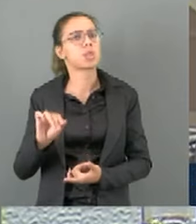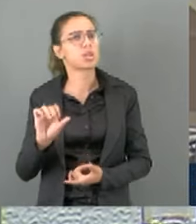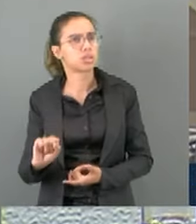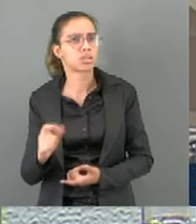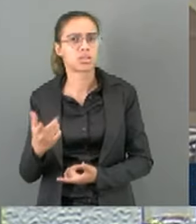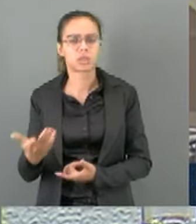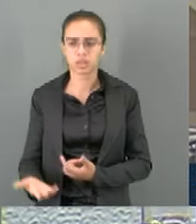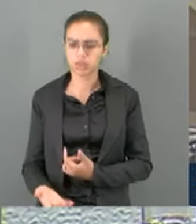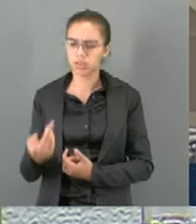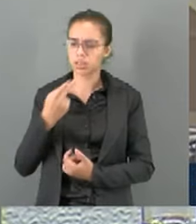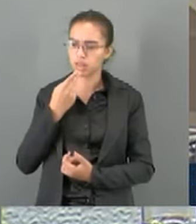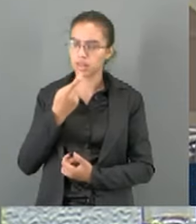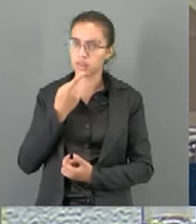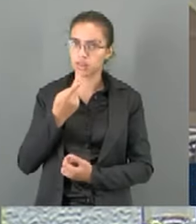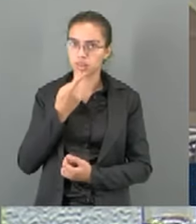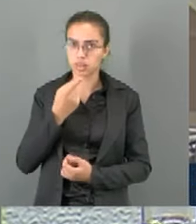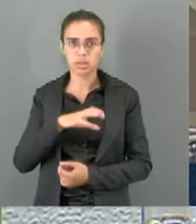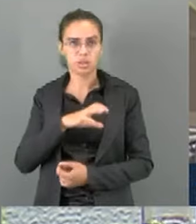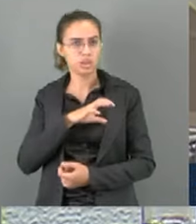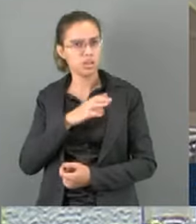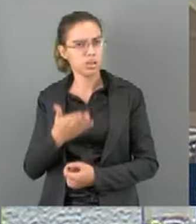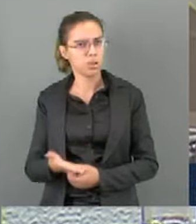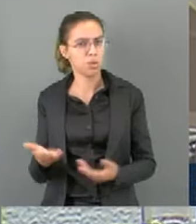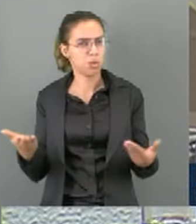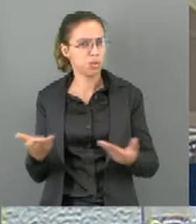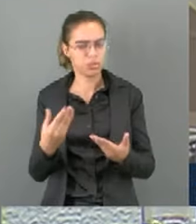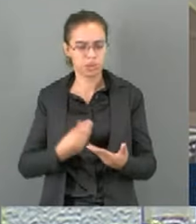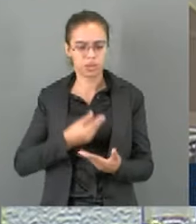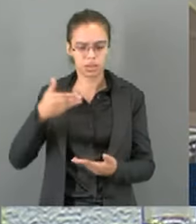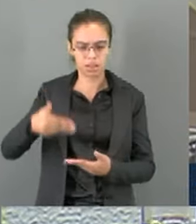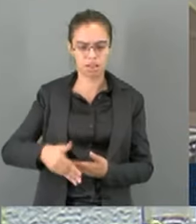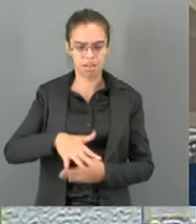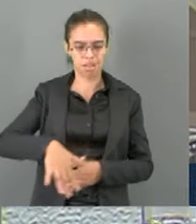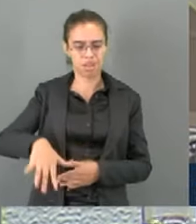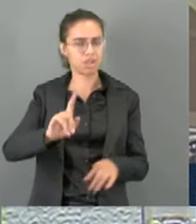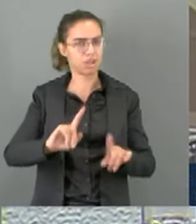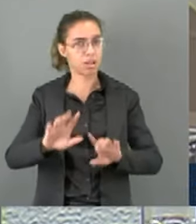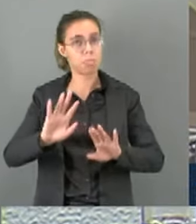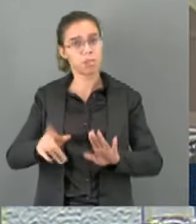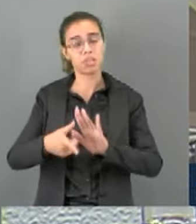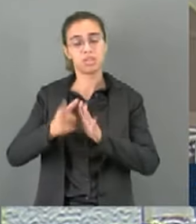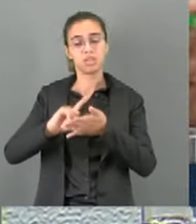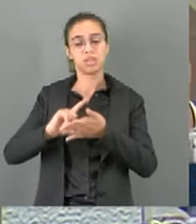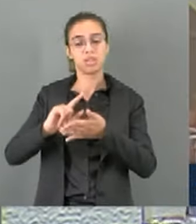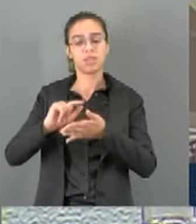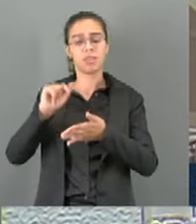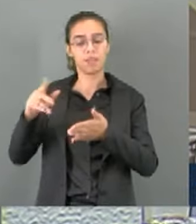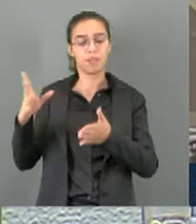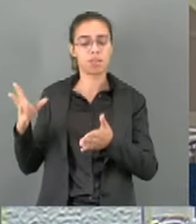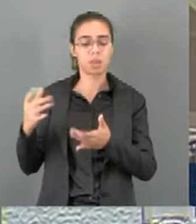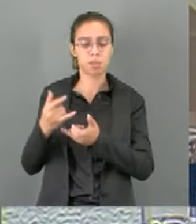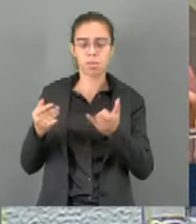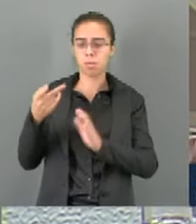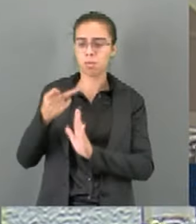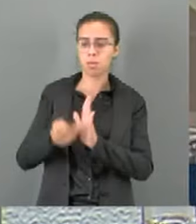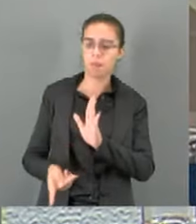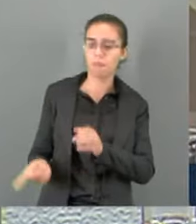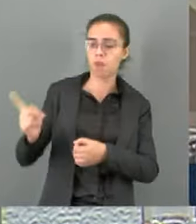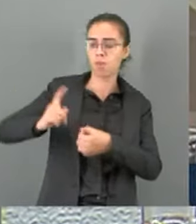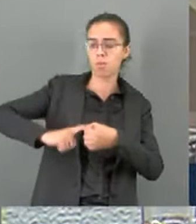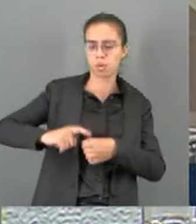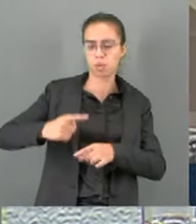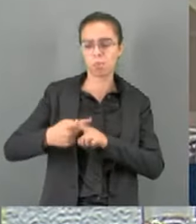Excelência mencionou. O colega hoje ele já não está mais na área, mas esse projeto ele retornou com uma outra roupagem, né? São vários